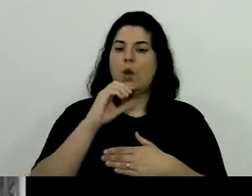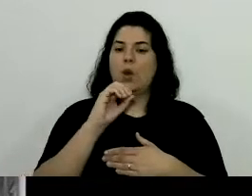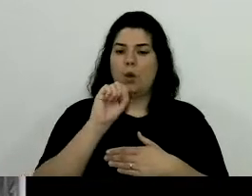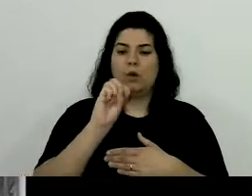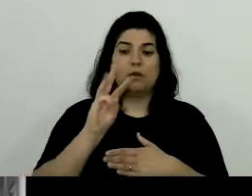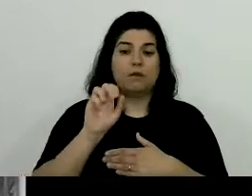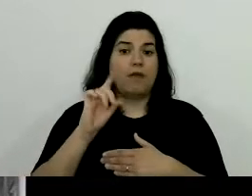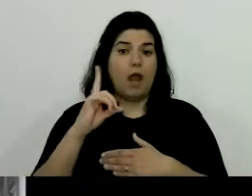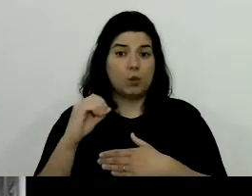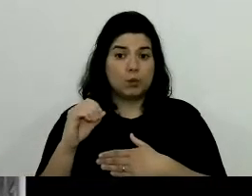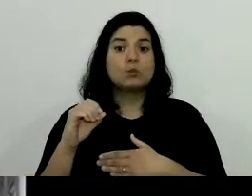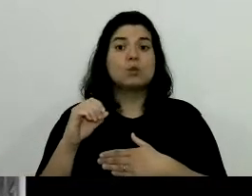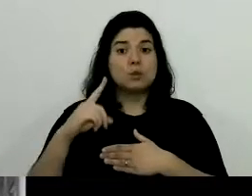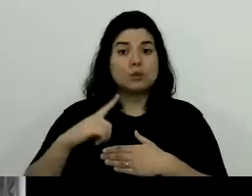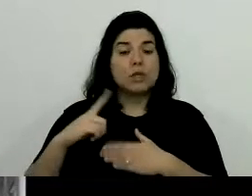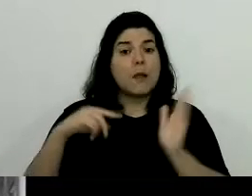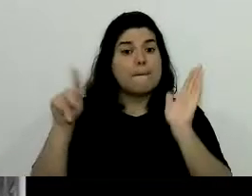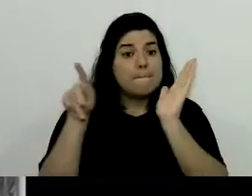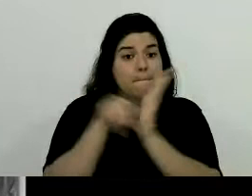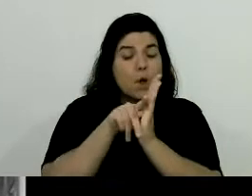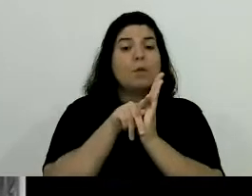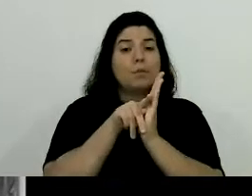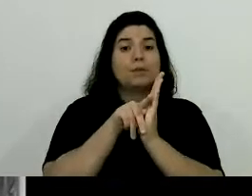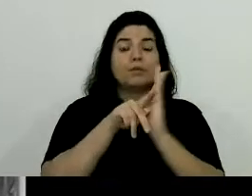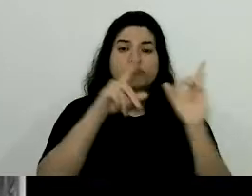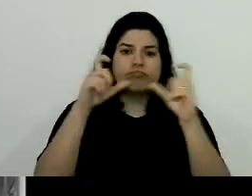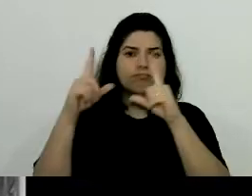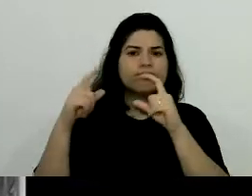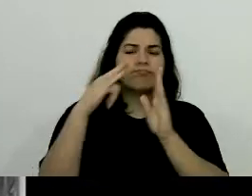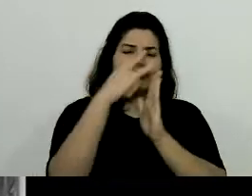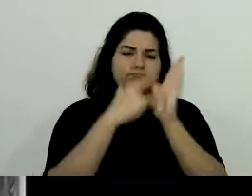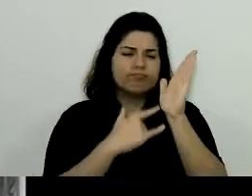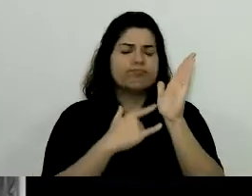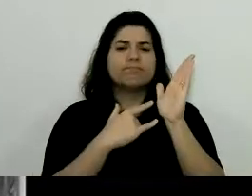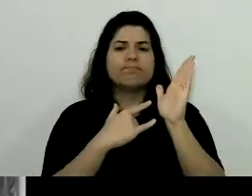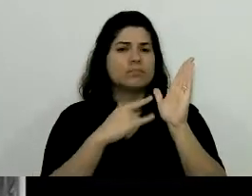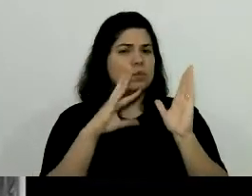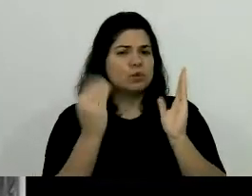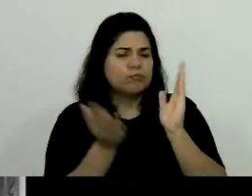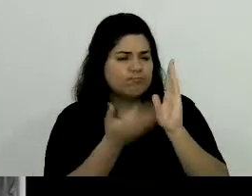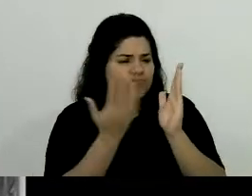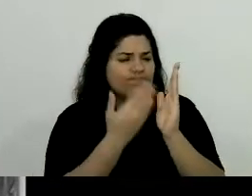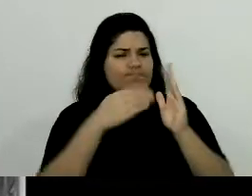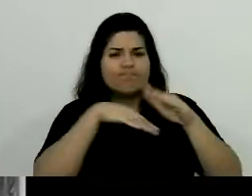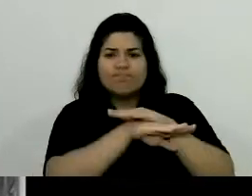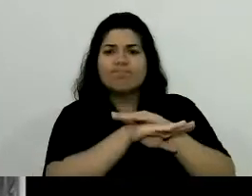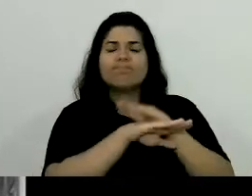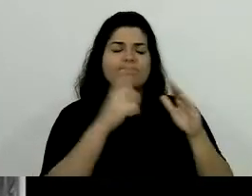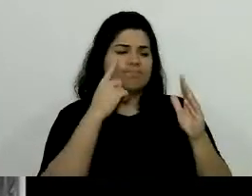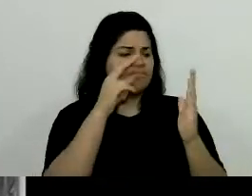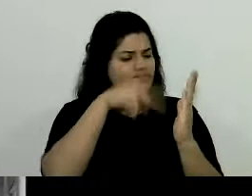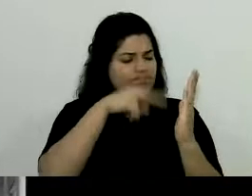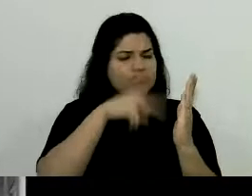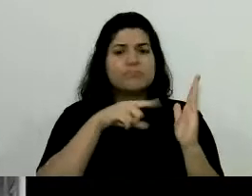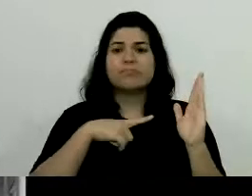preliminar, é um momento importantíssimo de visitas, de olhada no arquivo inteiro, de produção de um questionário, que